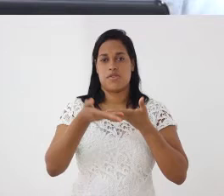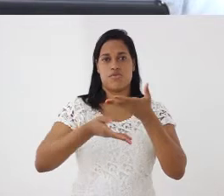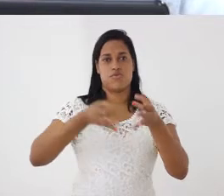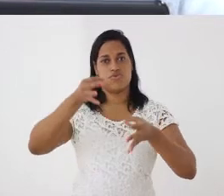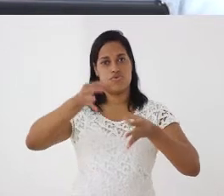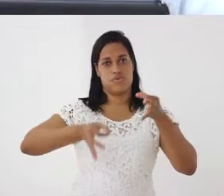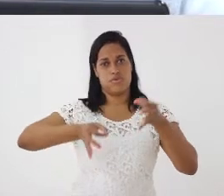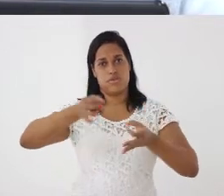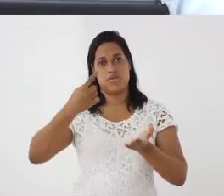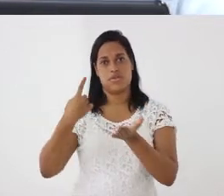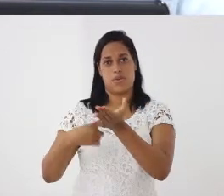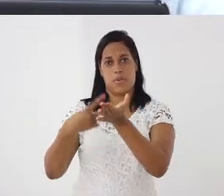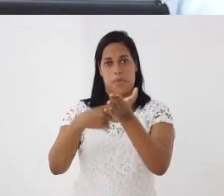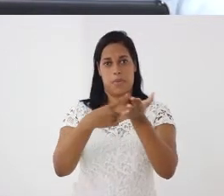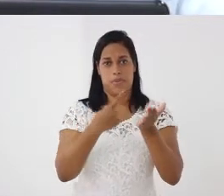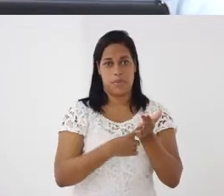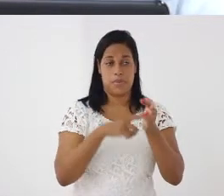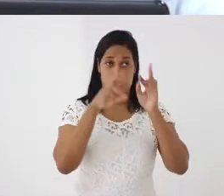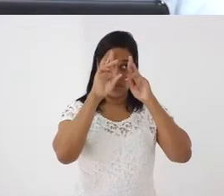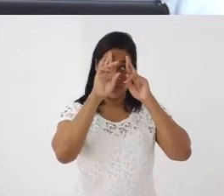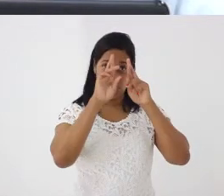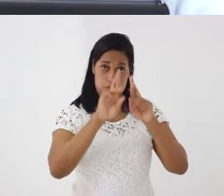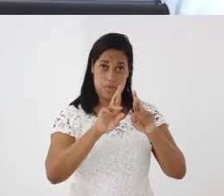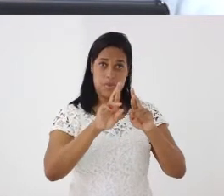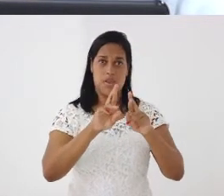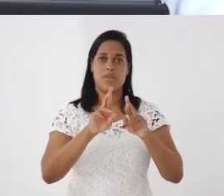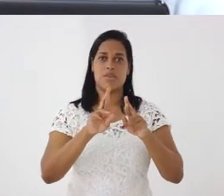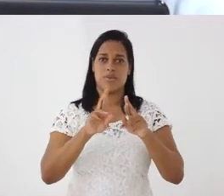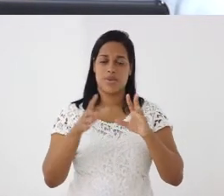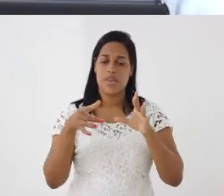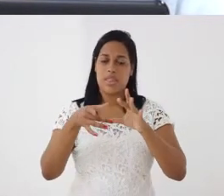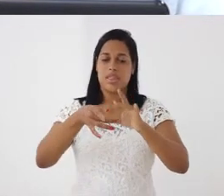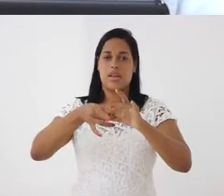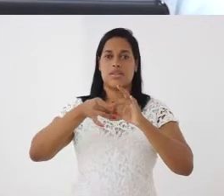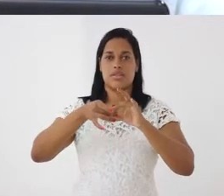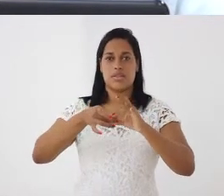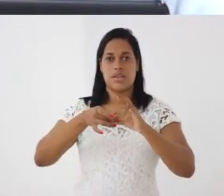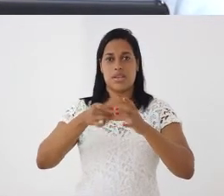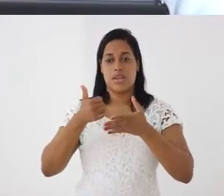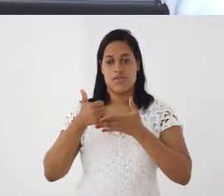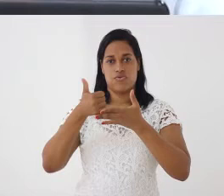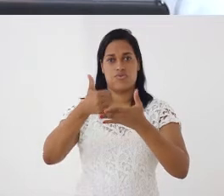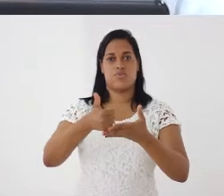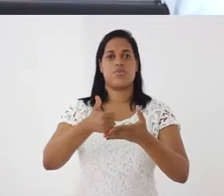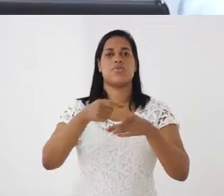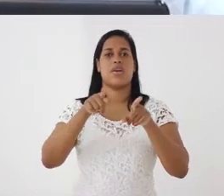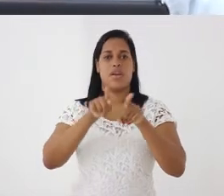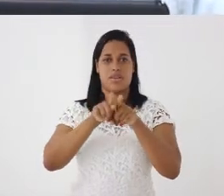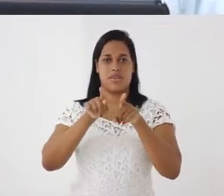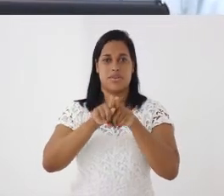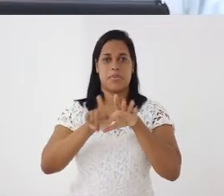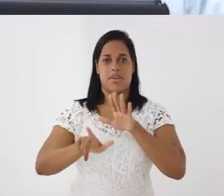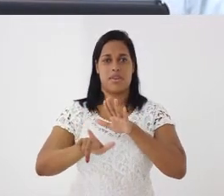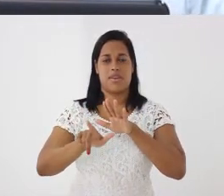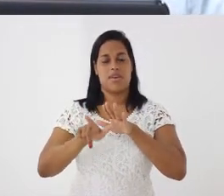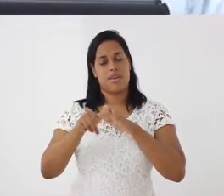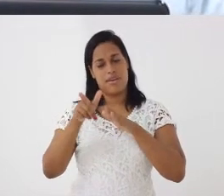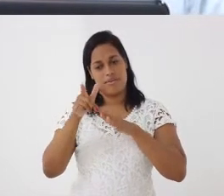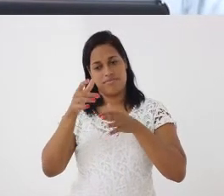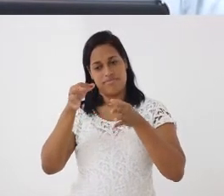a justiça, o compromisso, o respeito ao próximo, a integridade, a solidariedade e, essencialmente, a